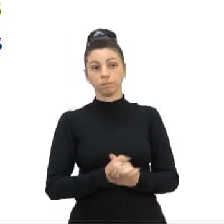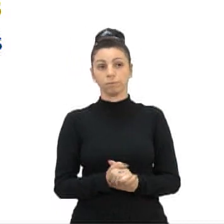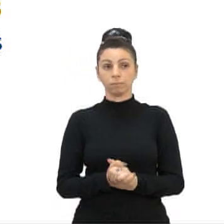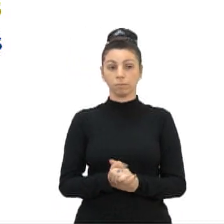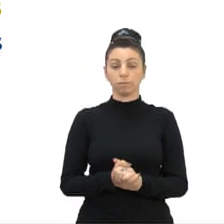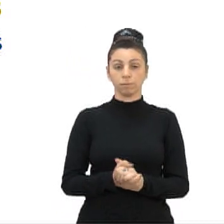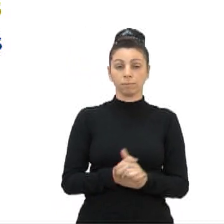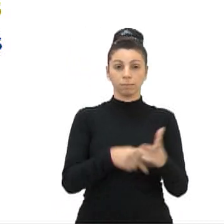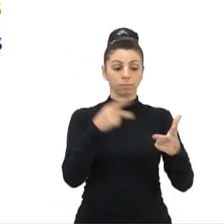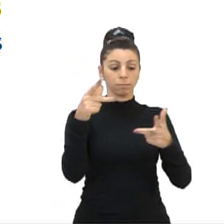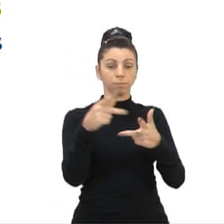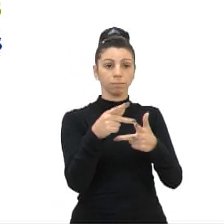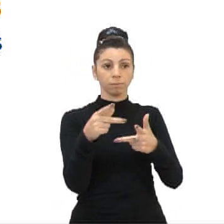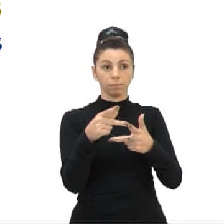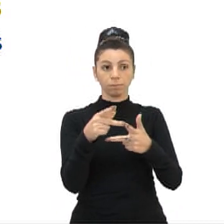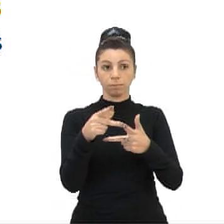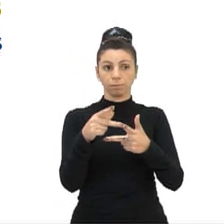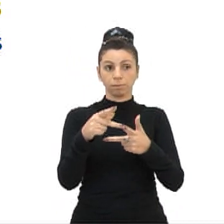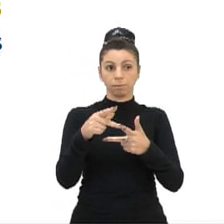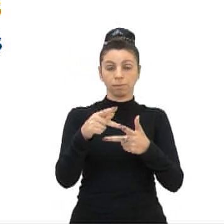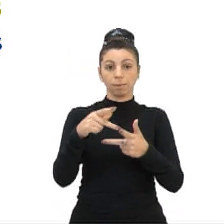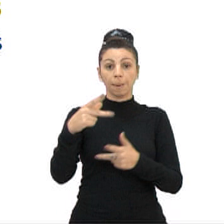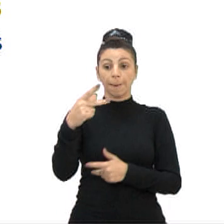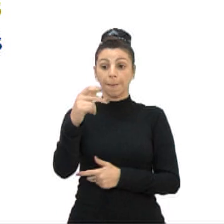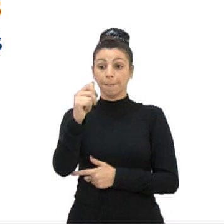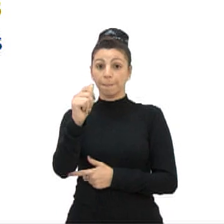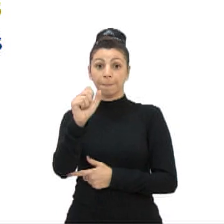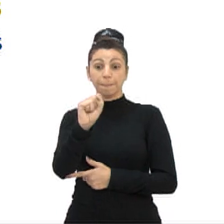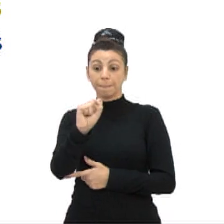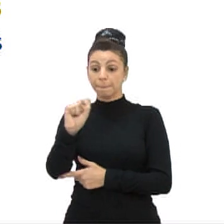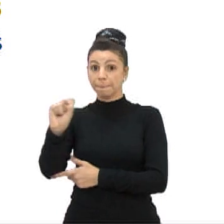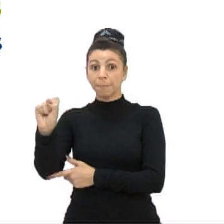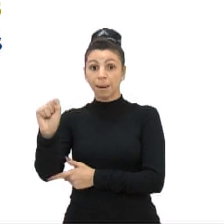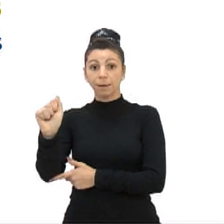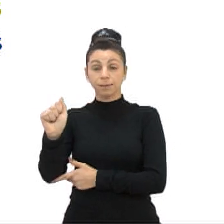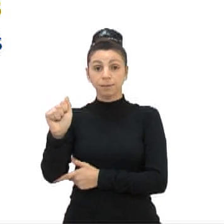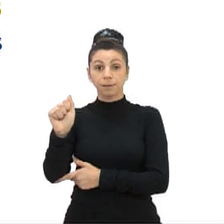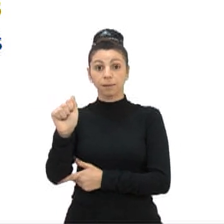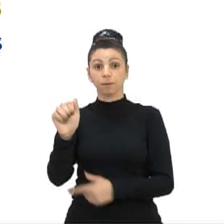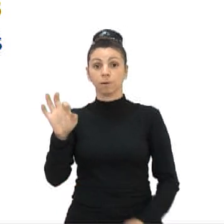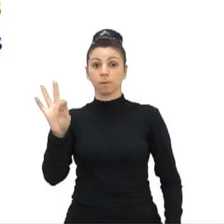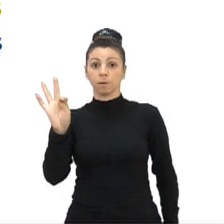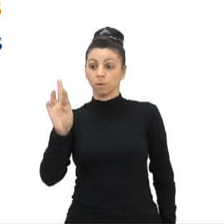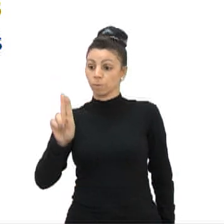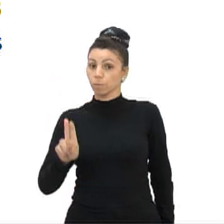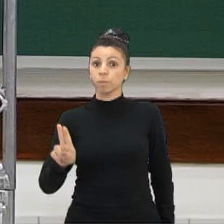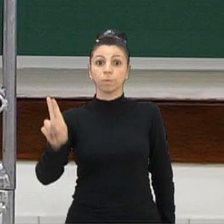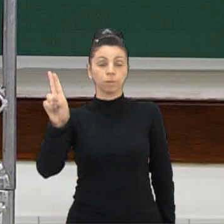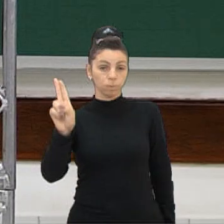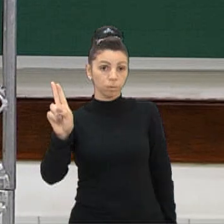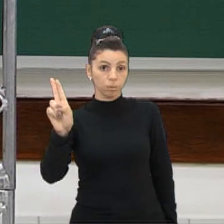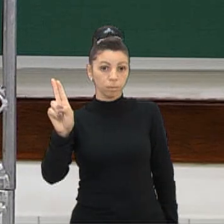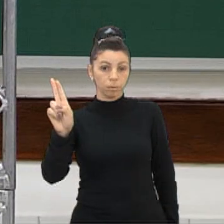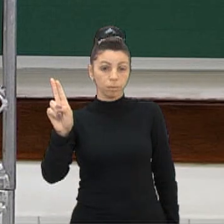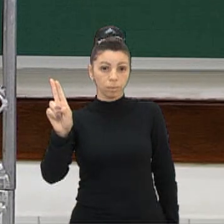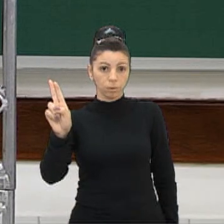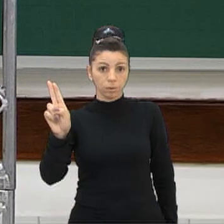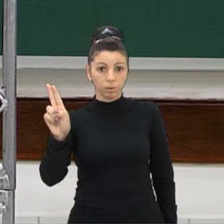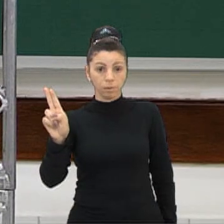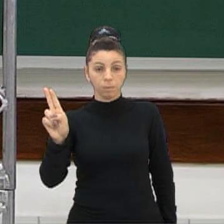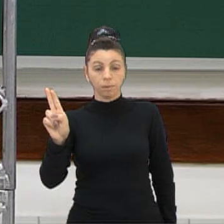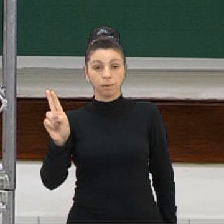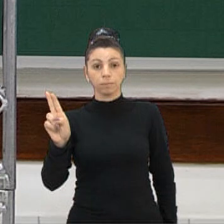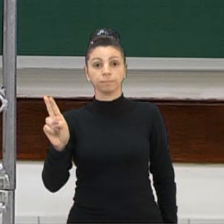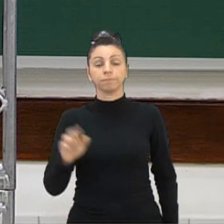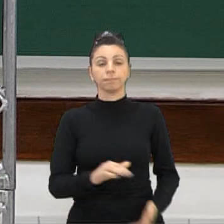singular lá ficou passa tu. Da onde que você tirou a segunda pessoa do singular? Foi lá para o modo indicativo, no presente, e retirou